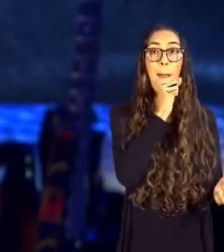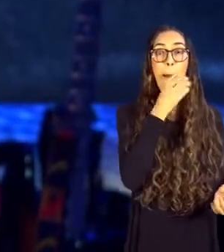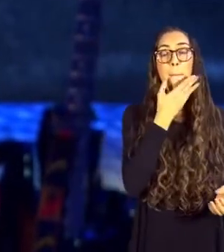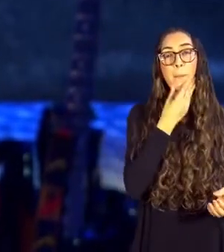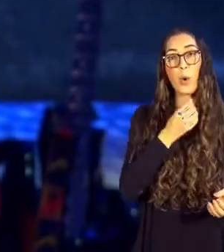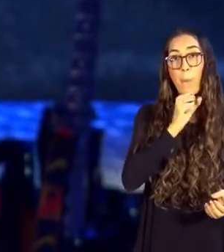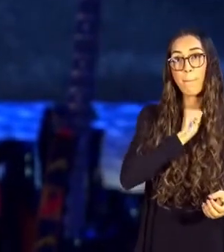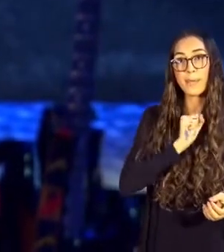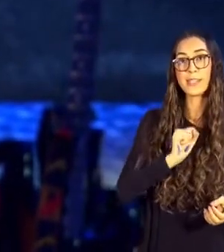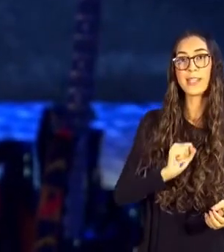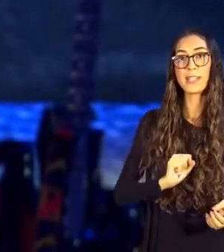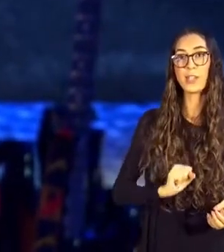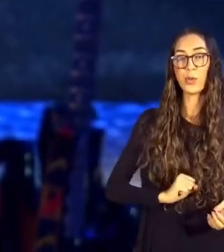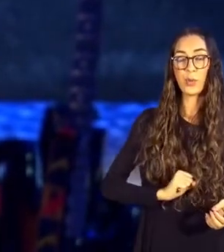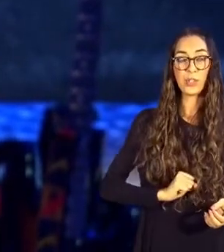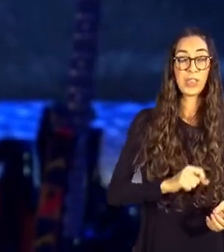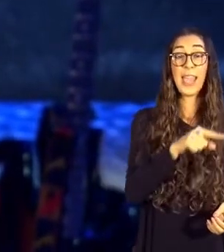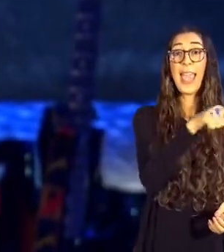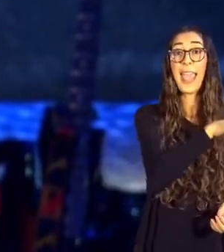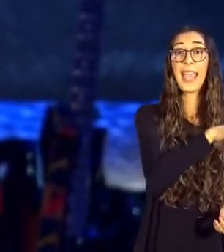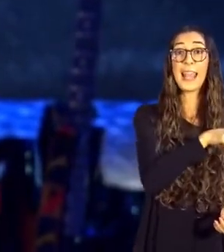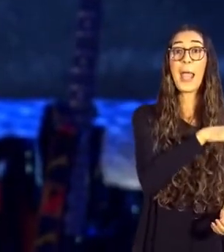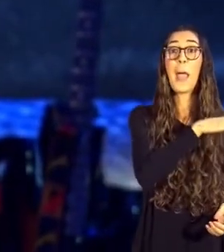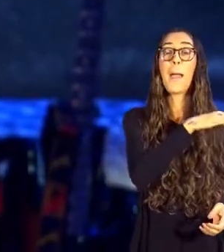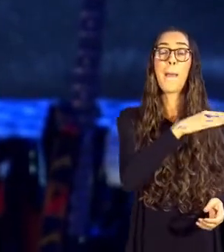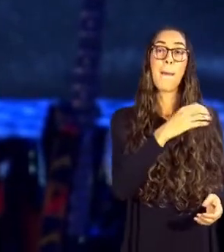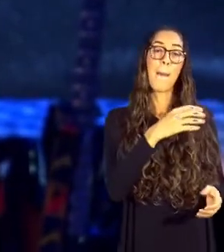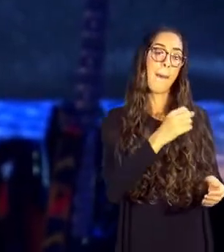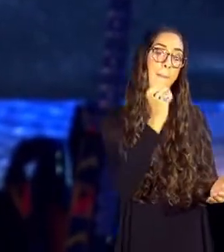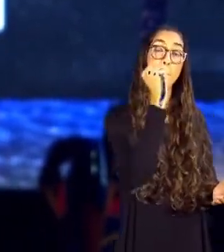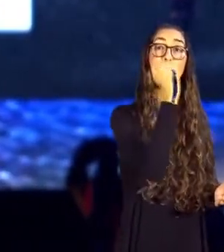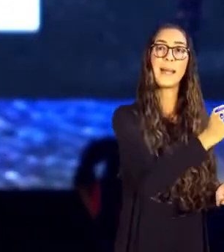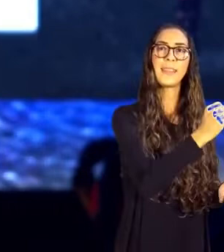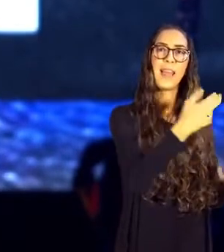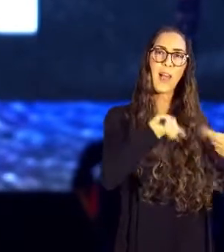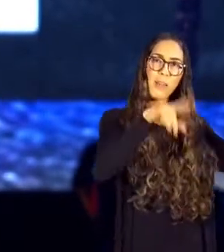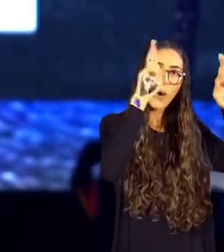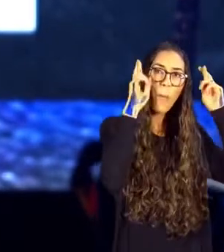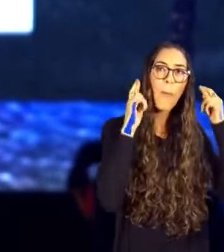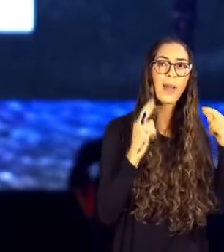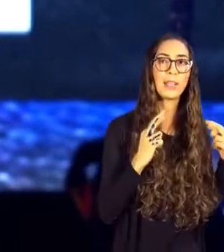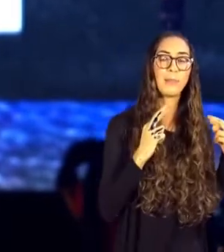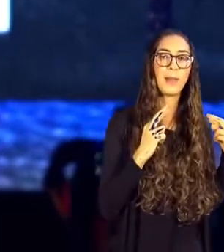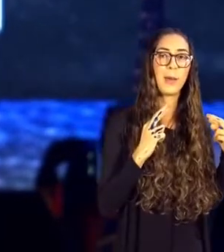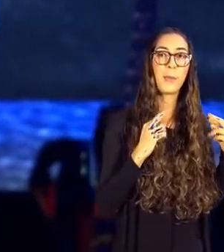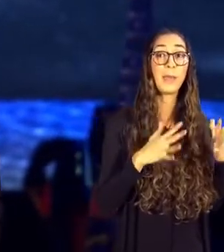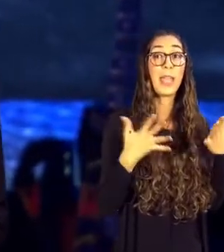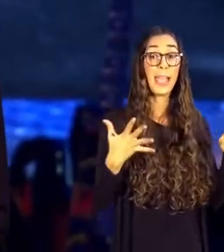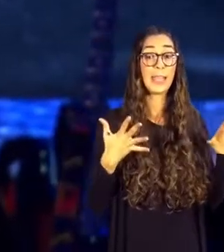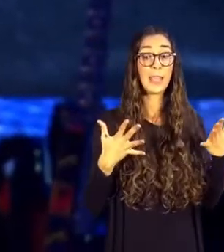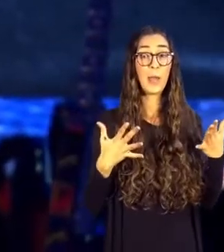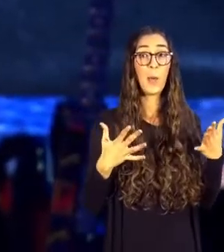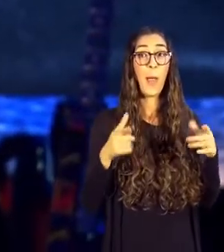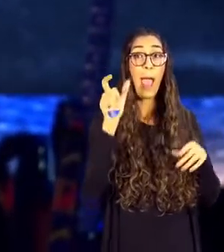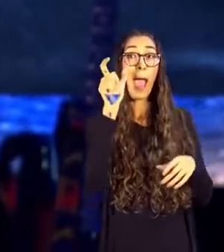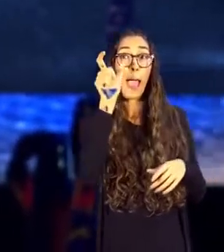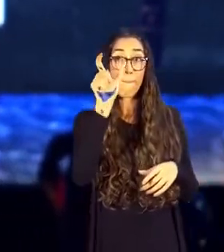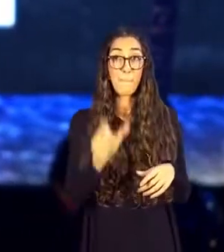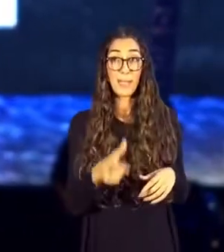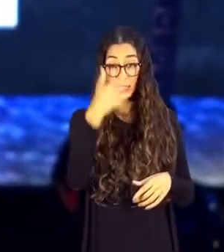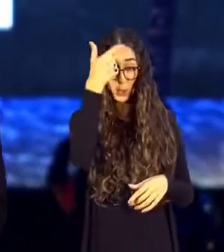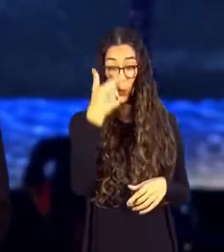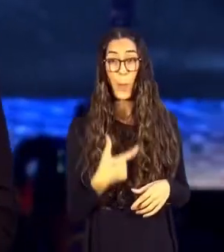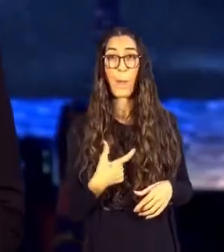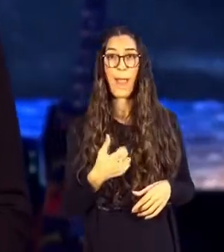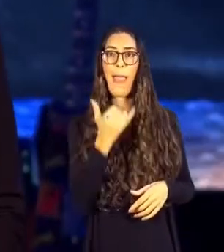cruz, como Cordeiro Santo, nós não precisamos mais de sacrifício de expiação. Mas então o que é esse sacrifício vivo? Esse